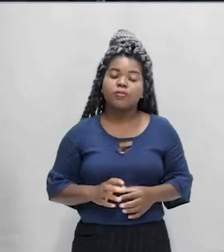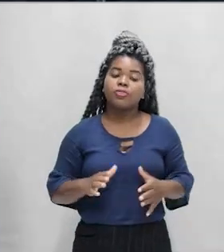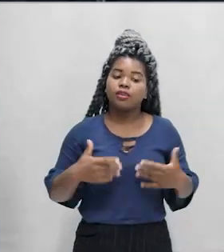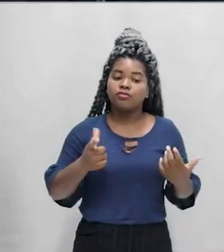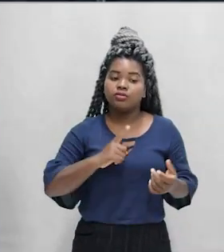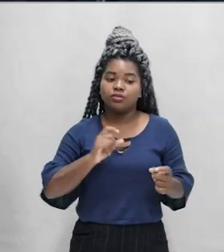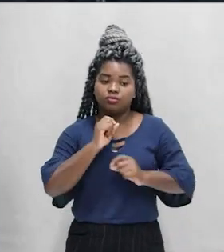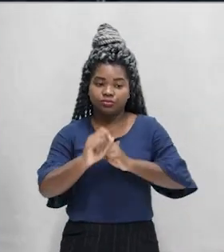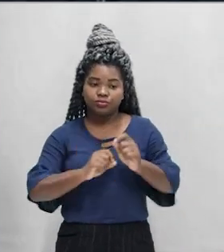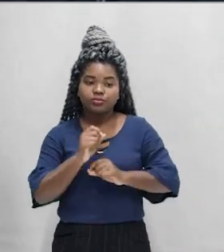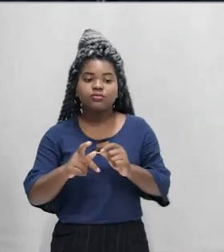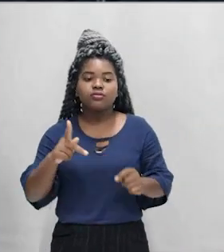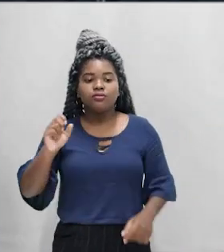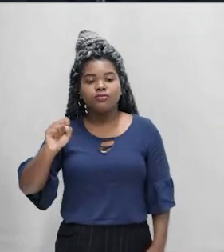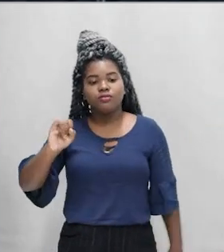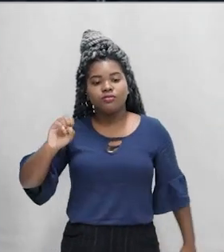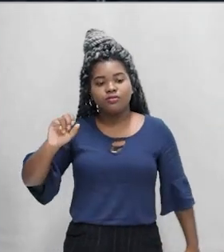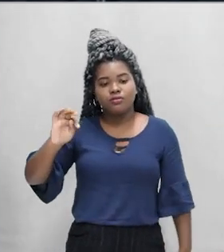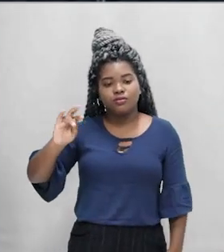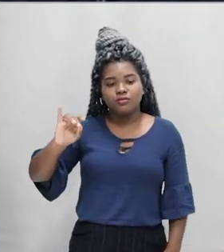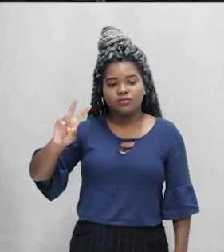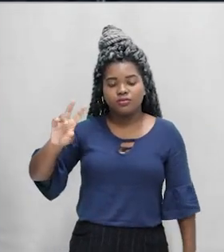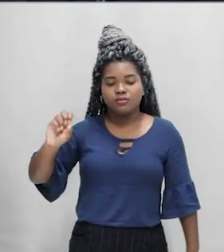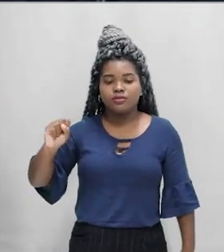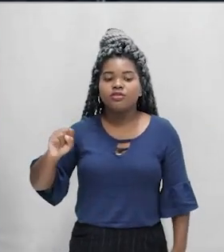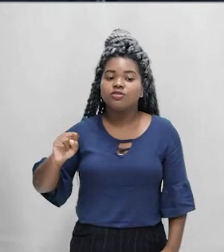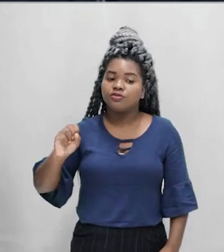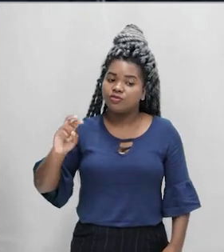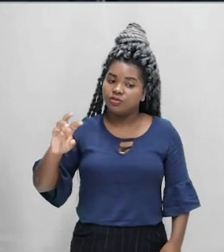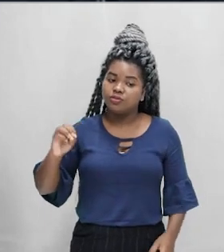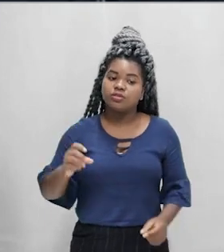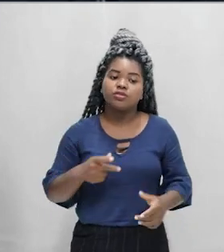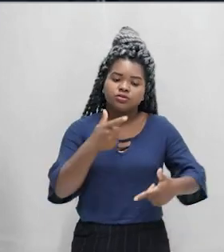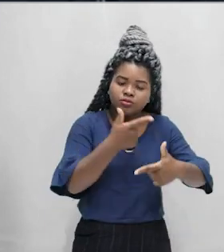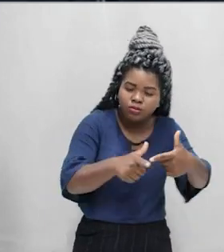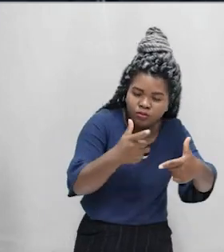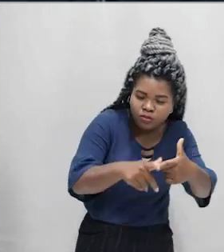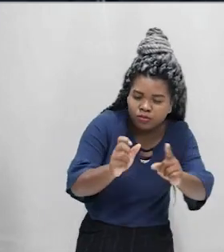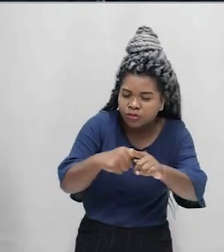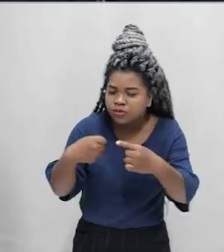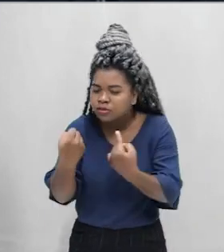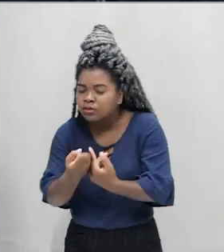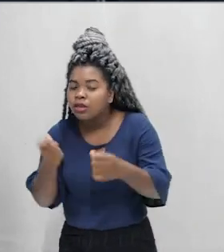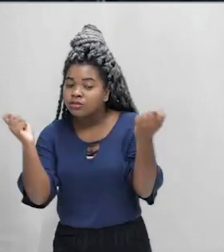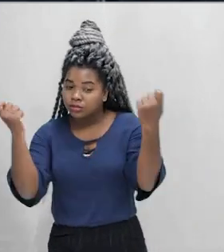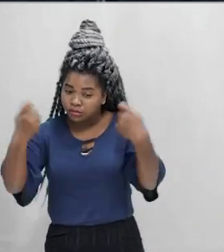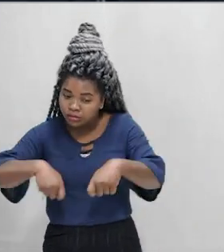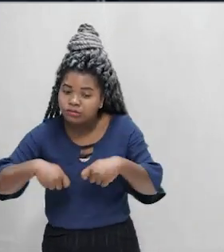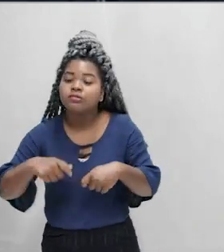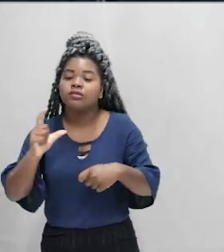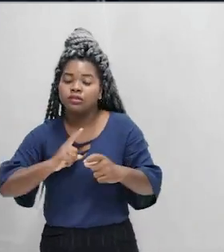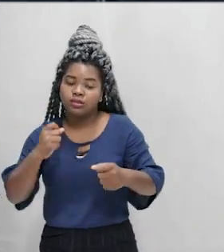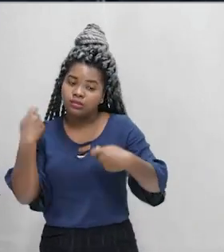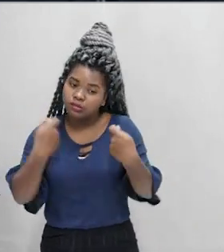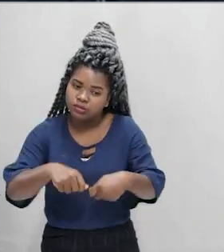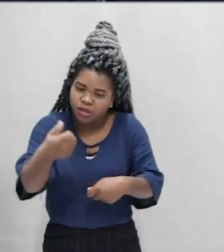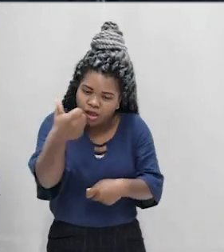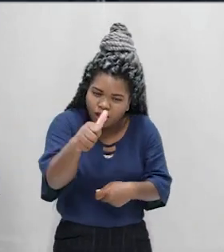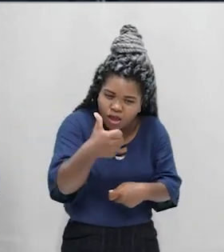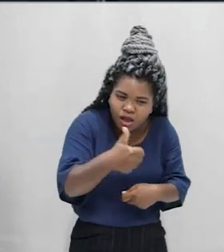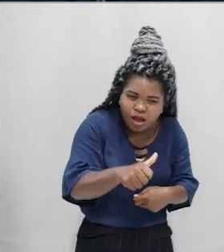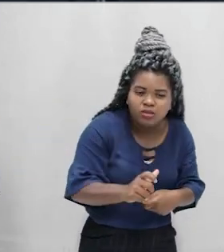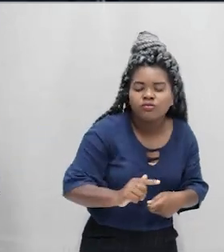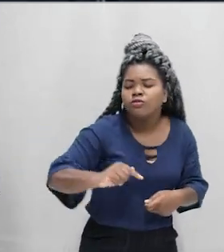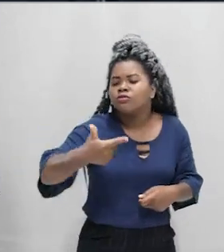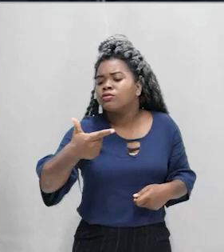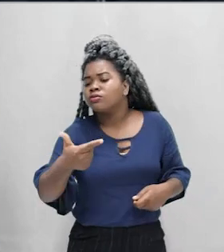Comte, né, ele reforça que os problemas sociais devem ser investigados, devem ser estudados como outro